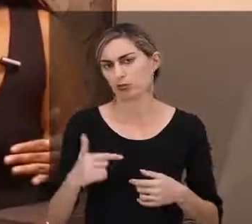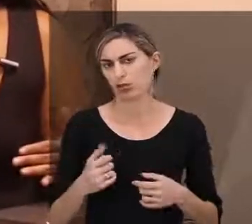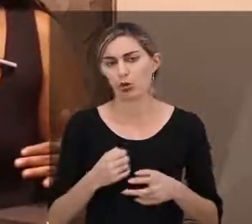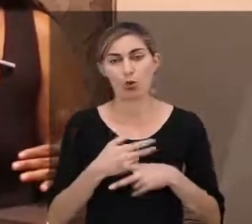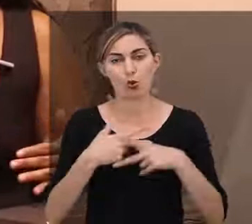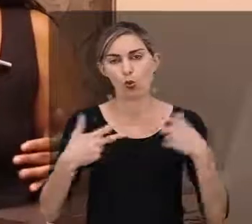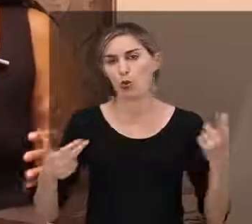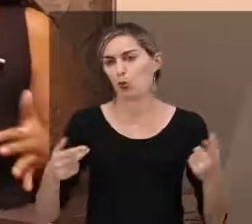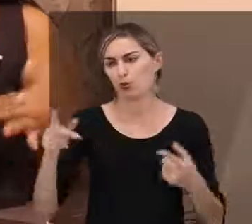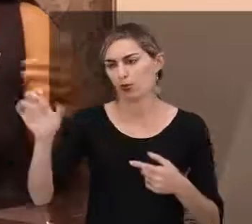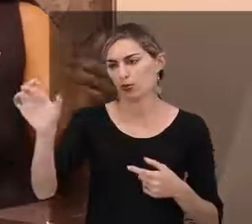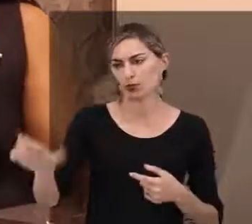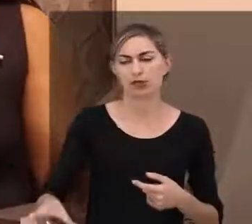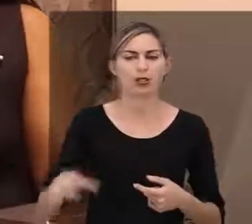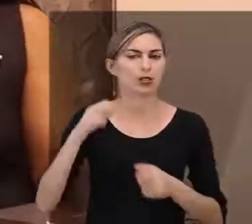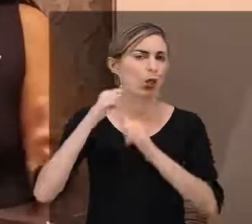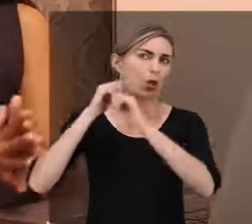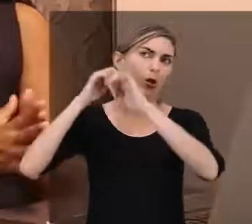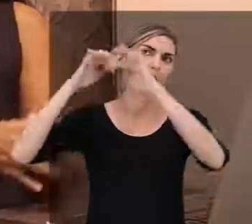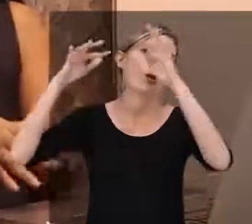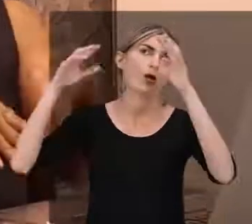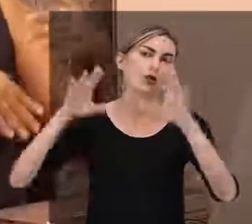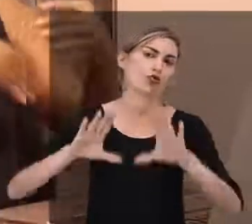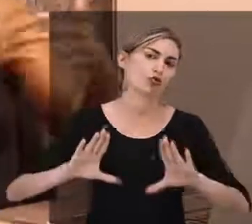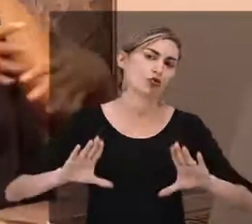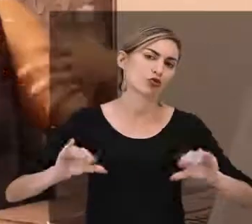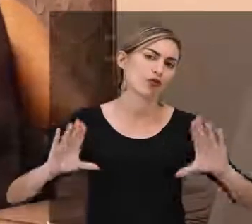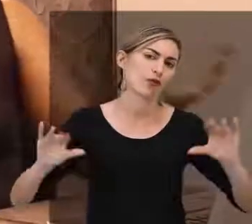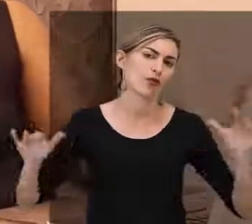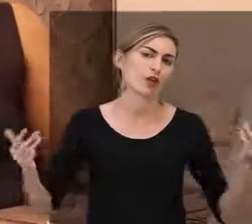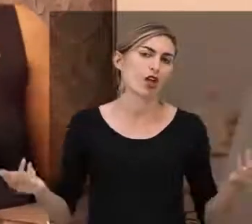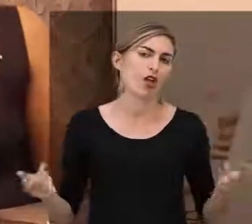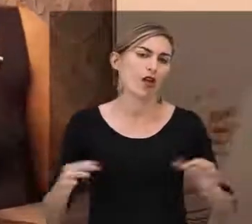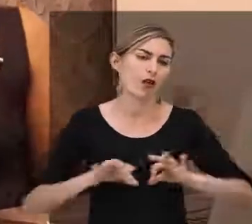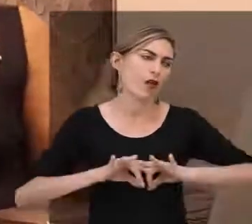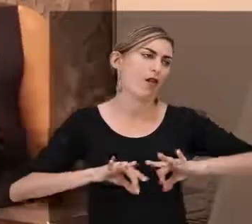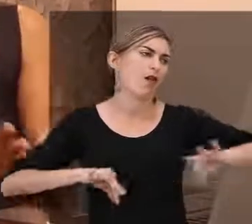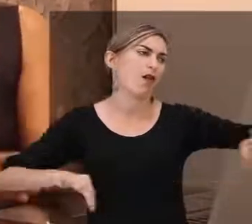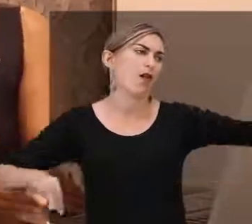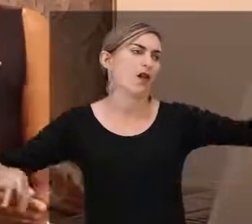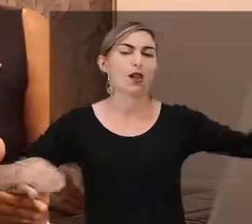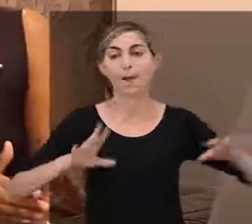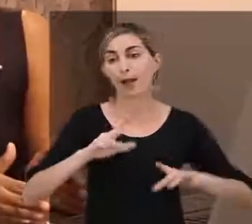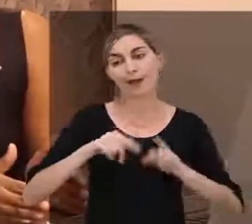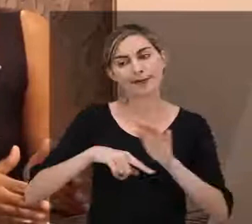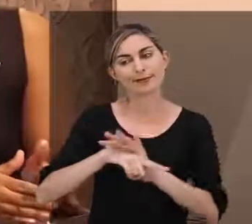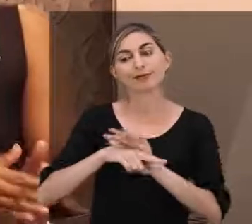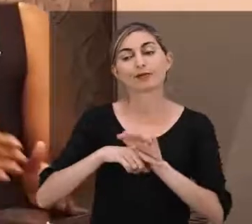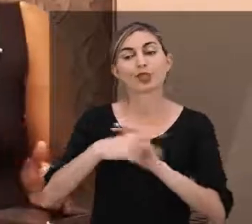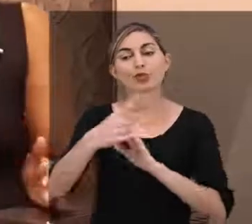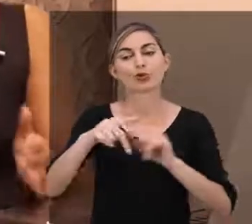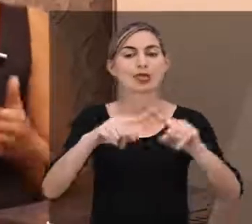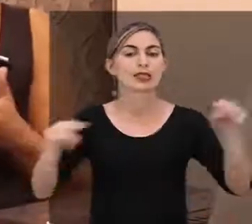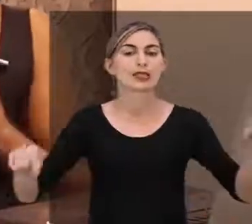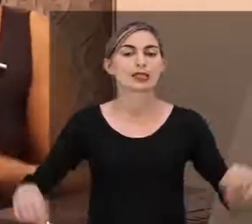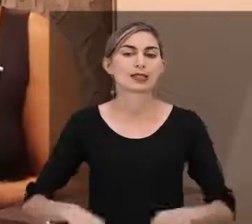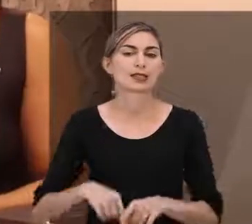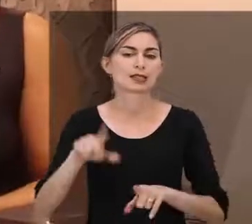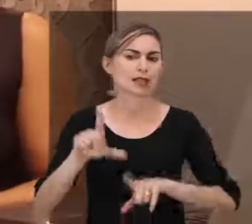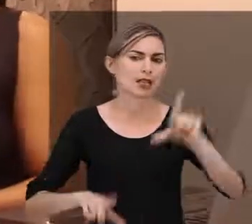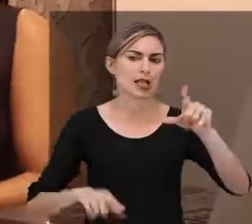coisas que o cliente disse que é um sonho dele, um sofá de tantos metros, mas vamos analisar a tua sala, não vai